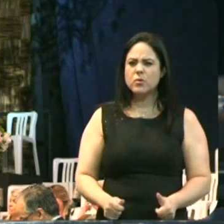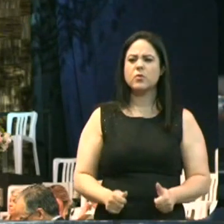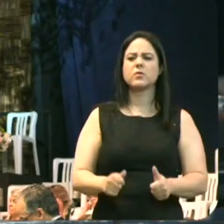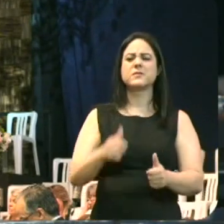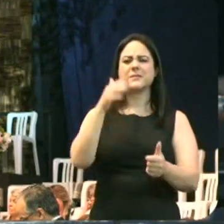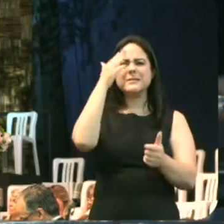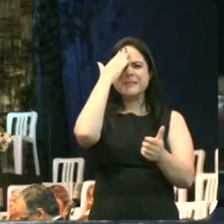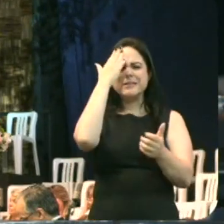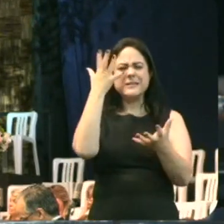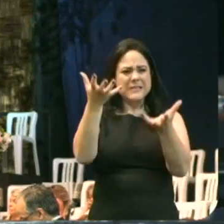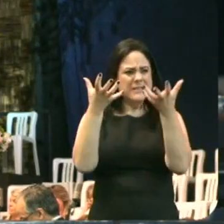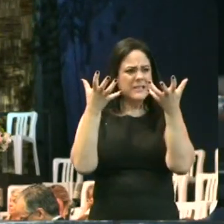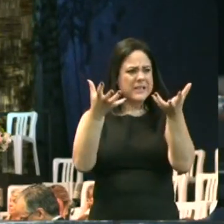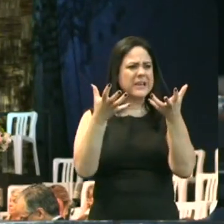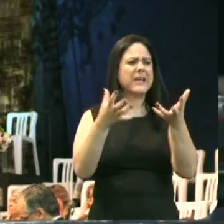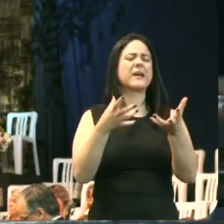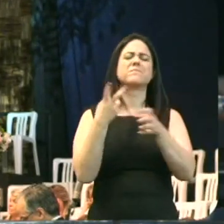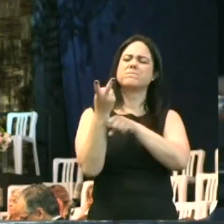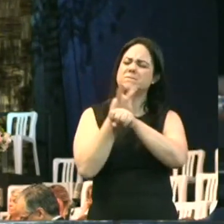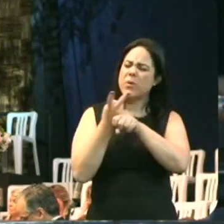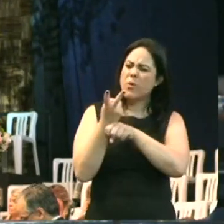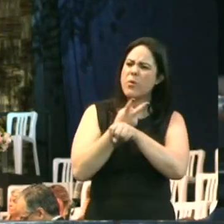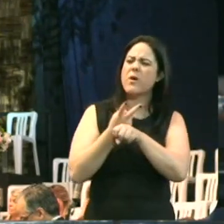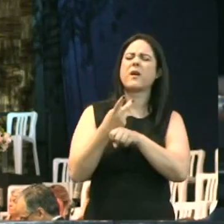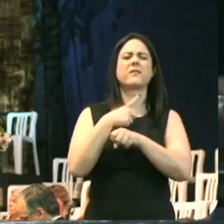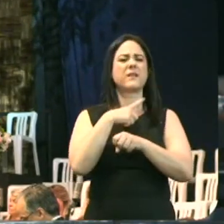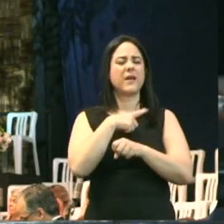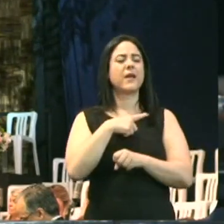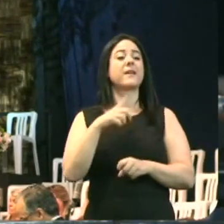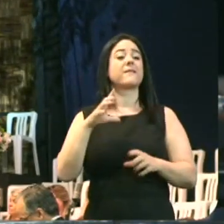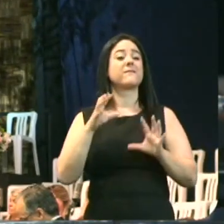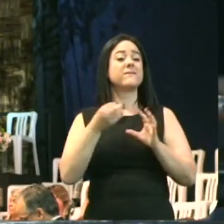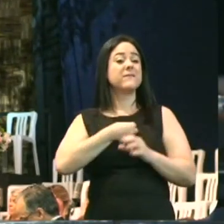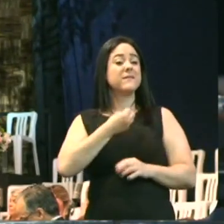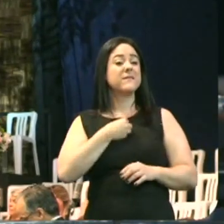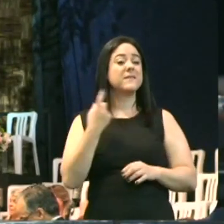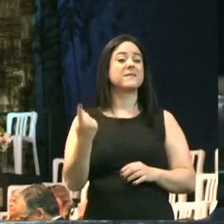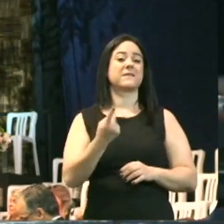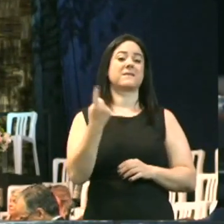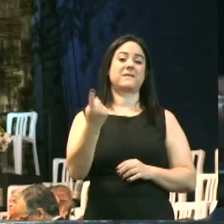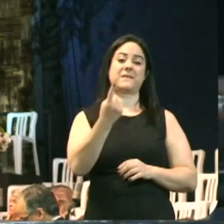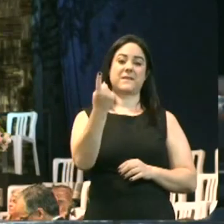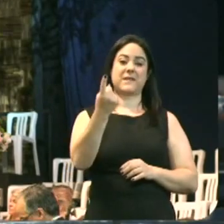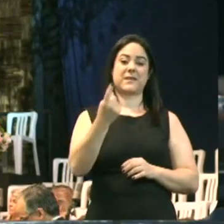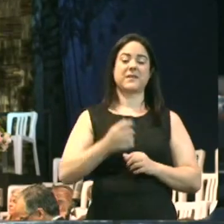que queira, que me busque, que me invoque, tenha vida eterna.